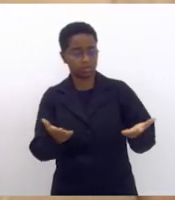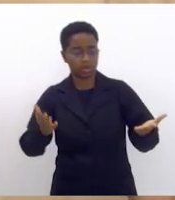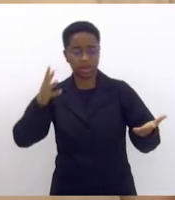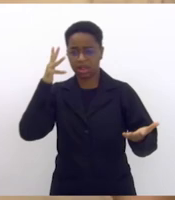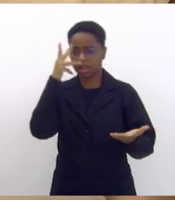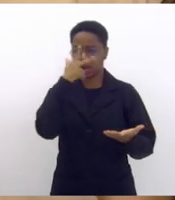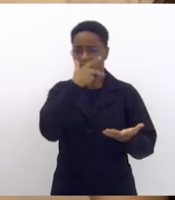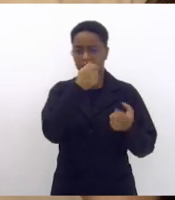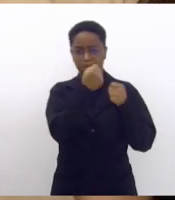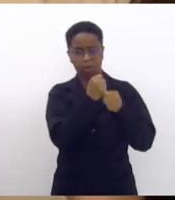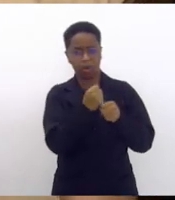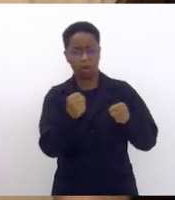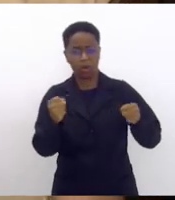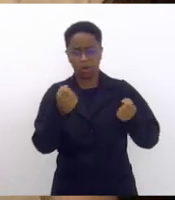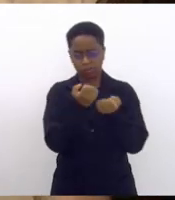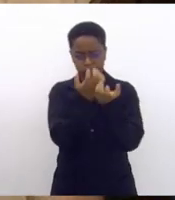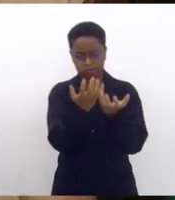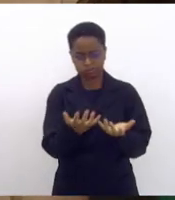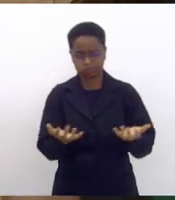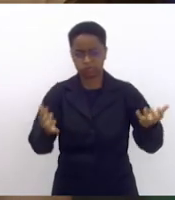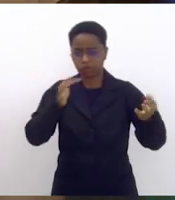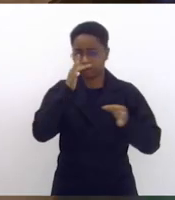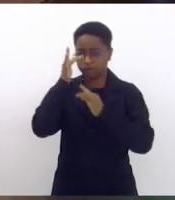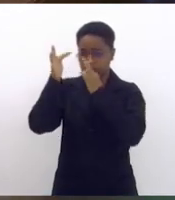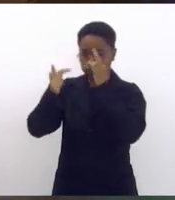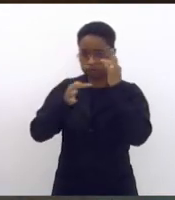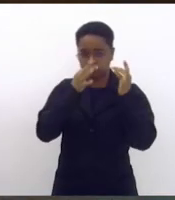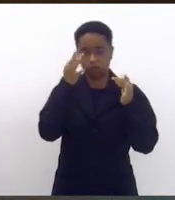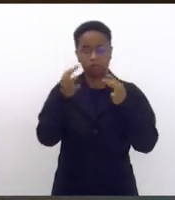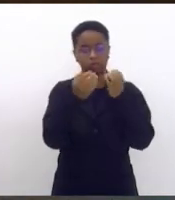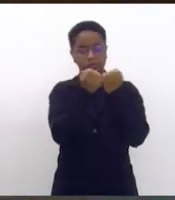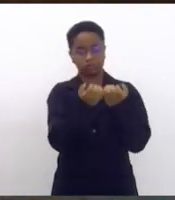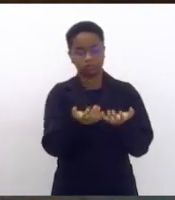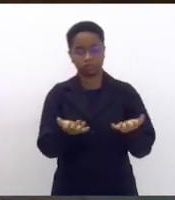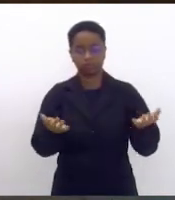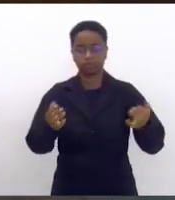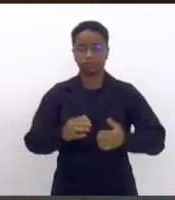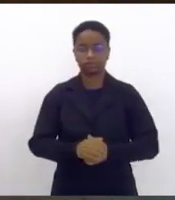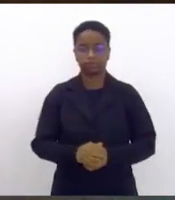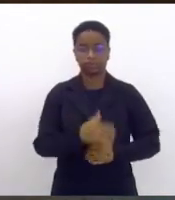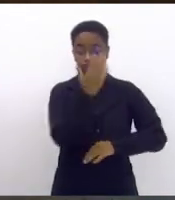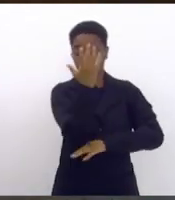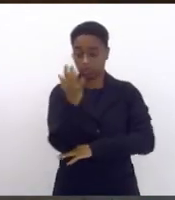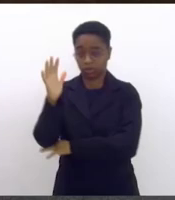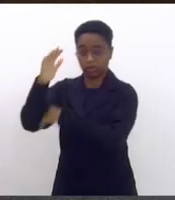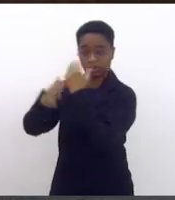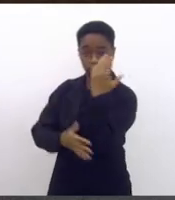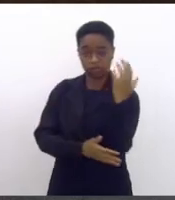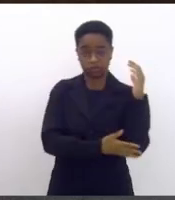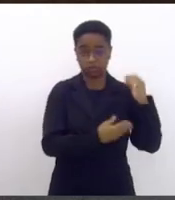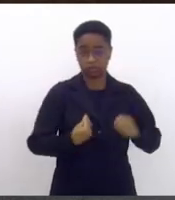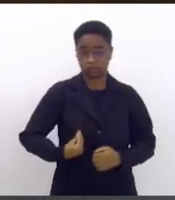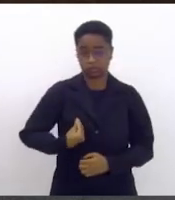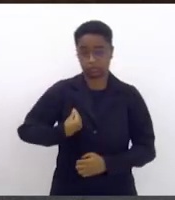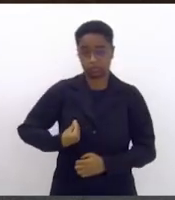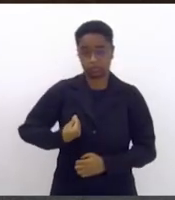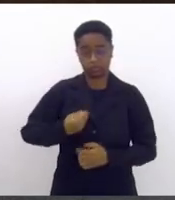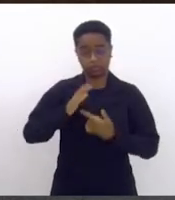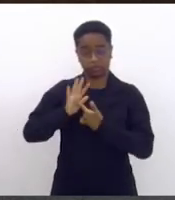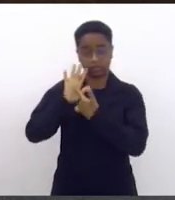mais que a vida teus ins sonhos lindos Campos tem mais flores nossos